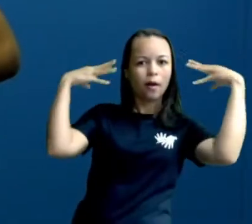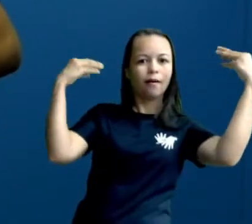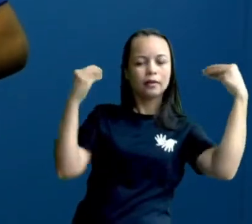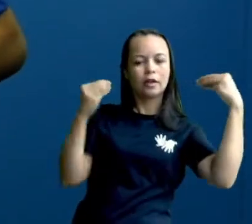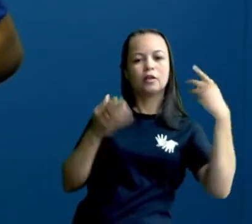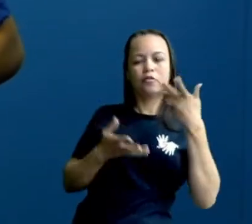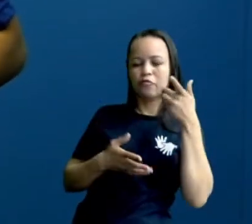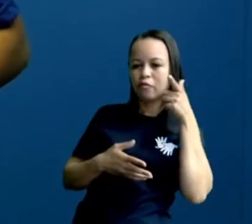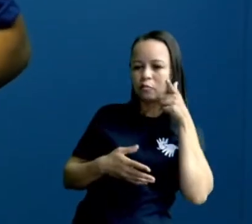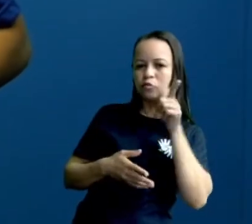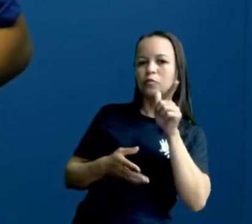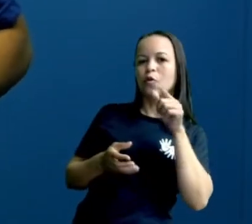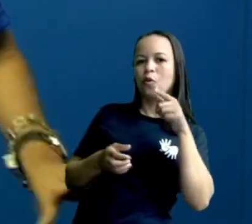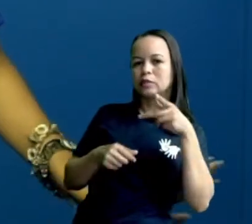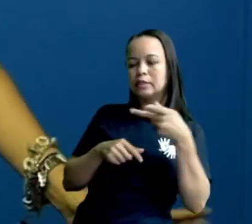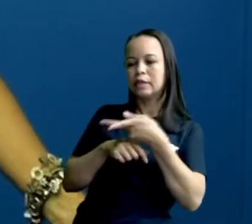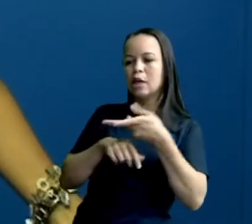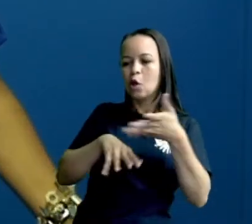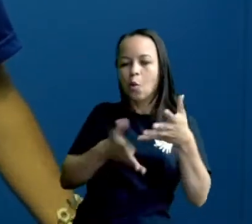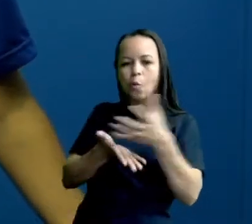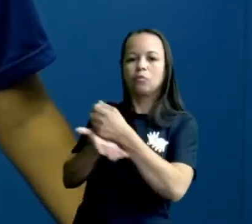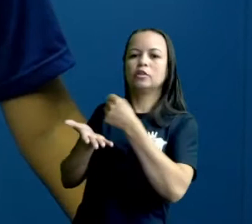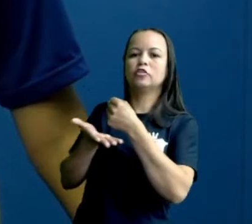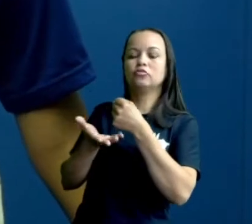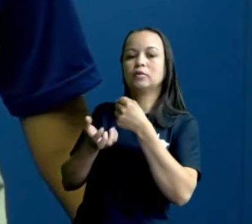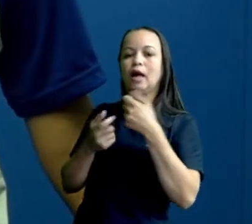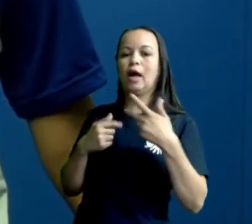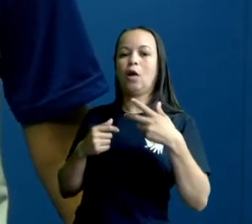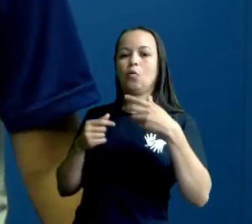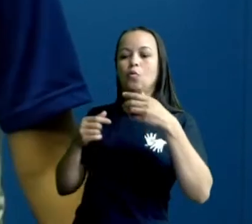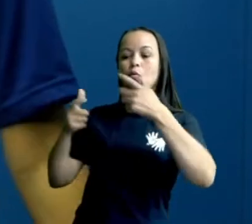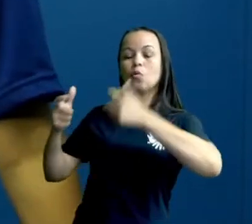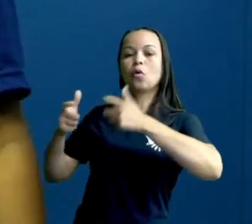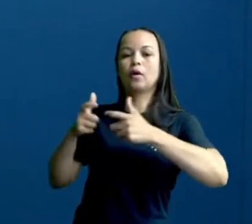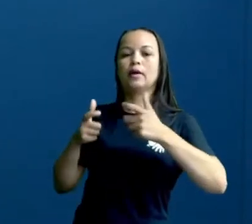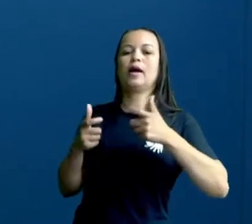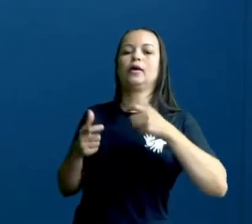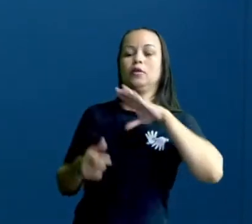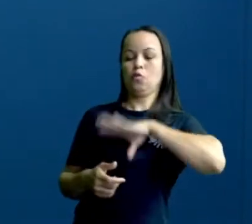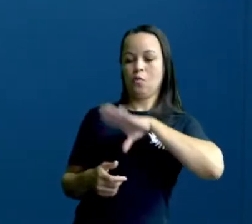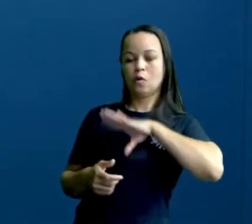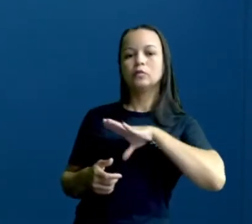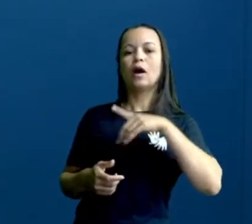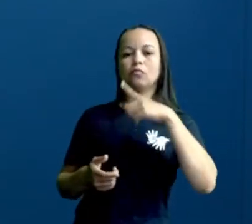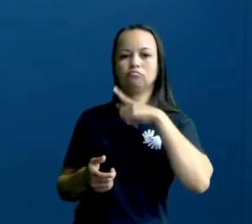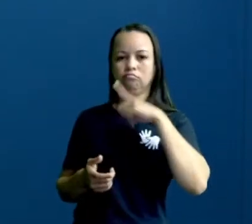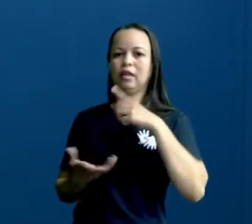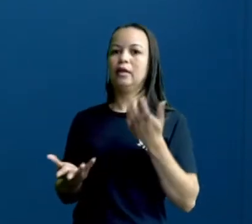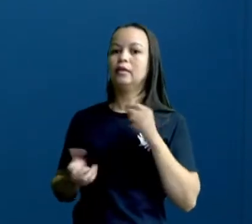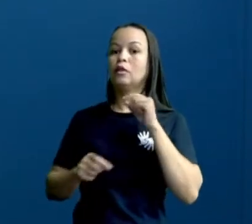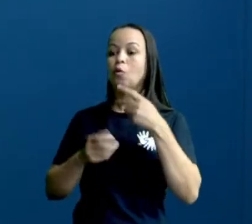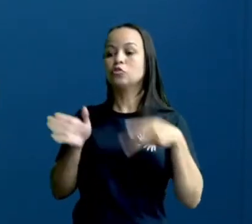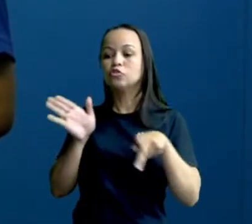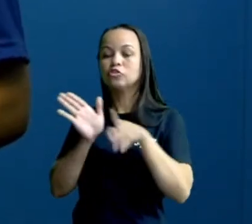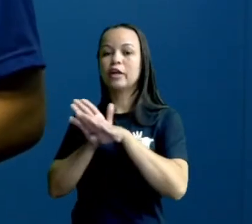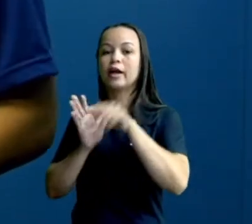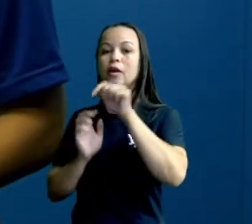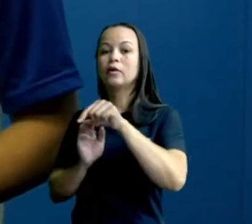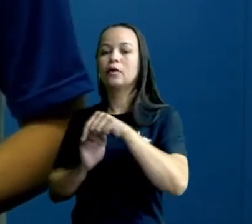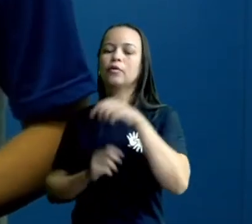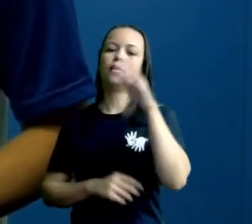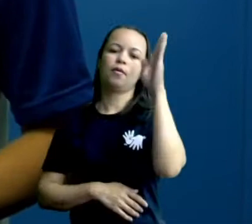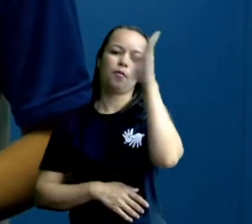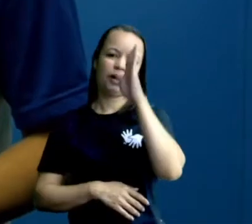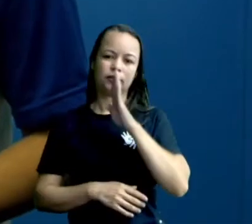tem as suas colônias. E o primeiro lugar foi quem? Brasil. Então vamos embora para o Brasil. Chega aqui quem? Nosso